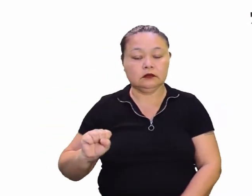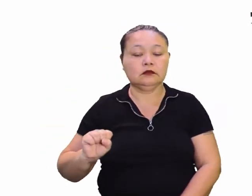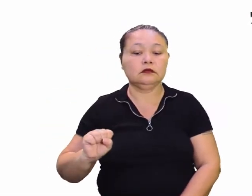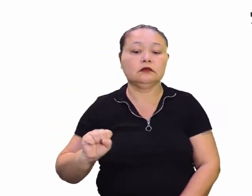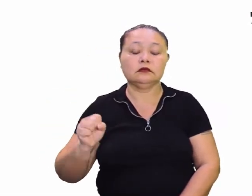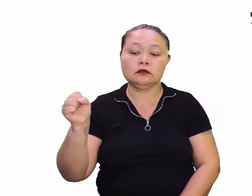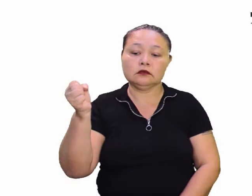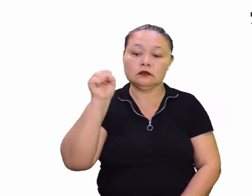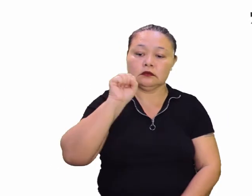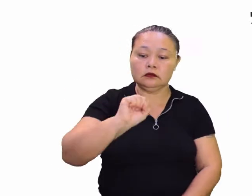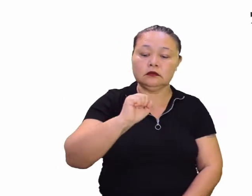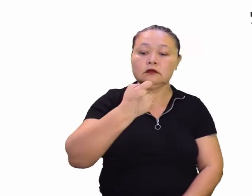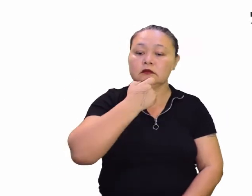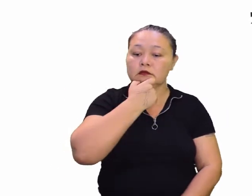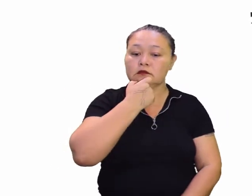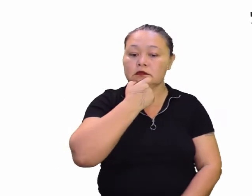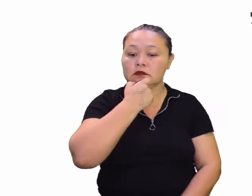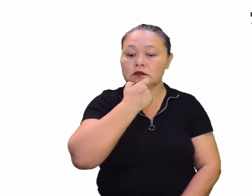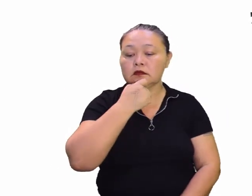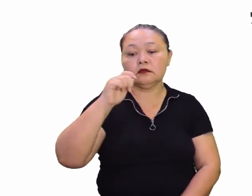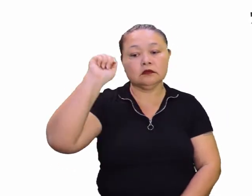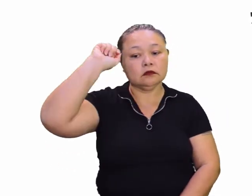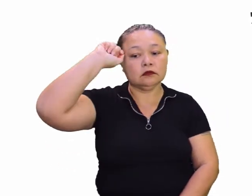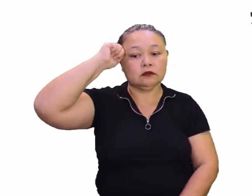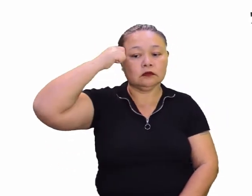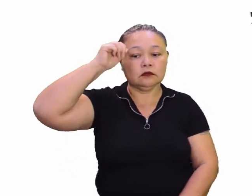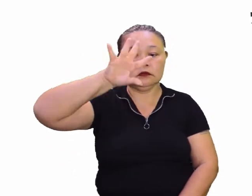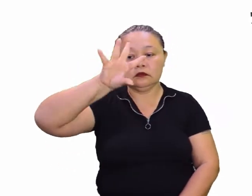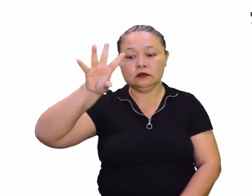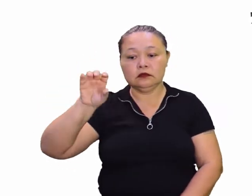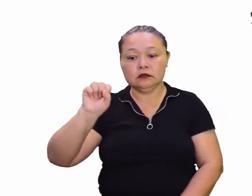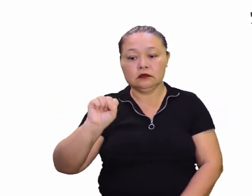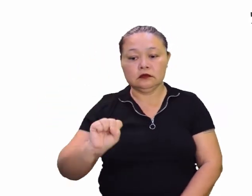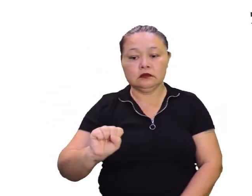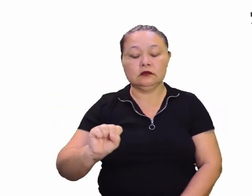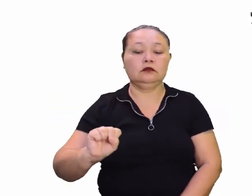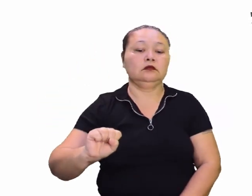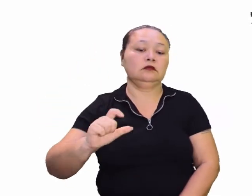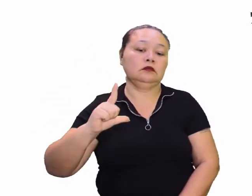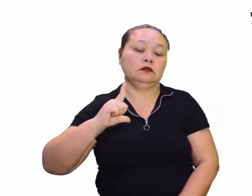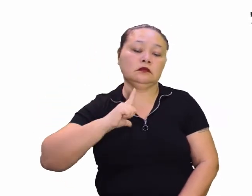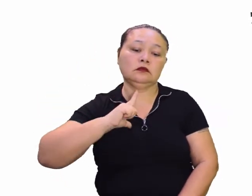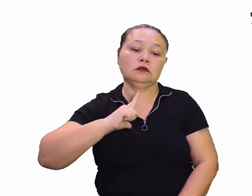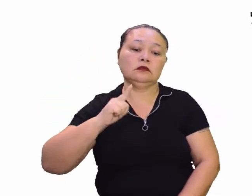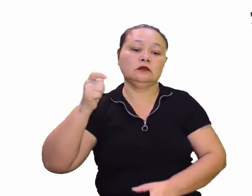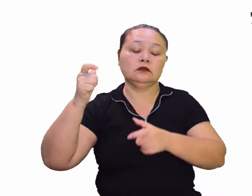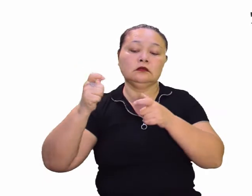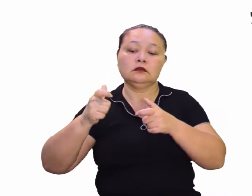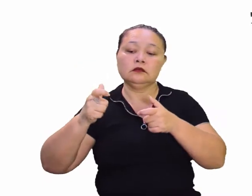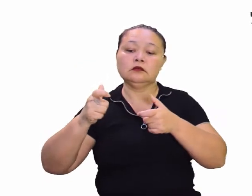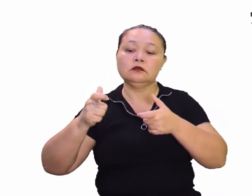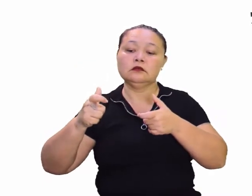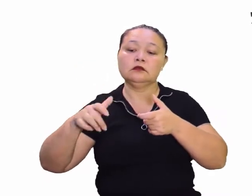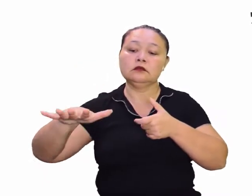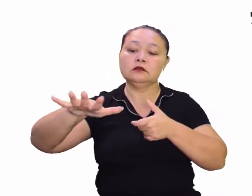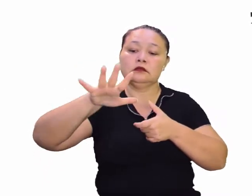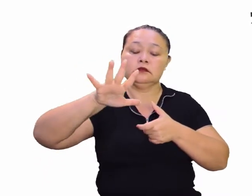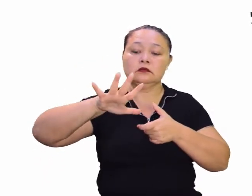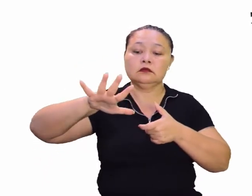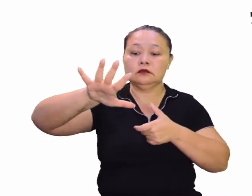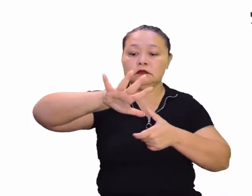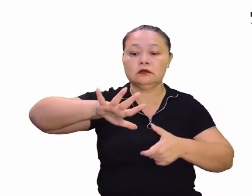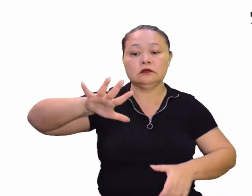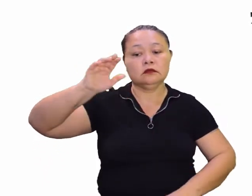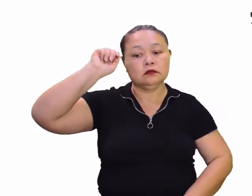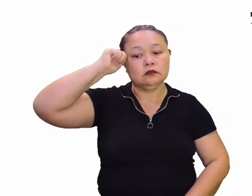Vem primeiro no inglês, né? É. Que é a África do Sul. África do Sul. A África do Sul, que está localizada no continente